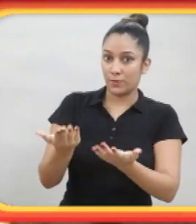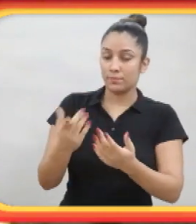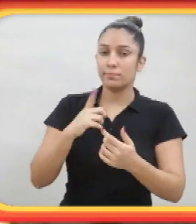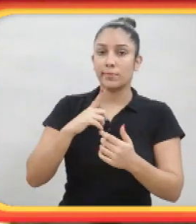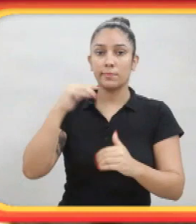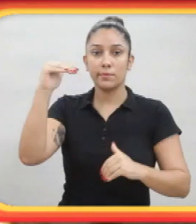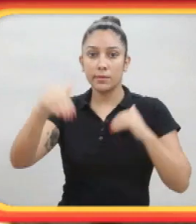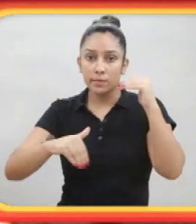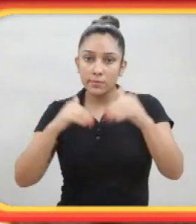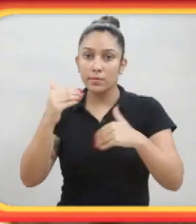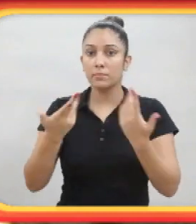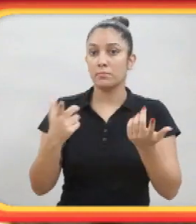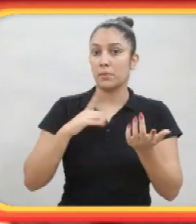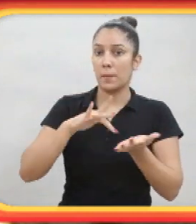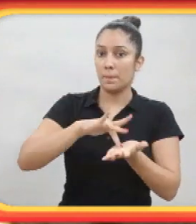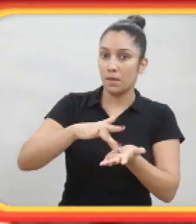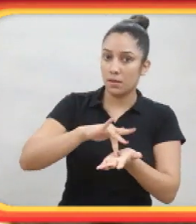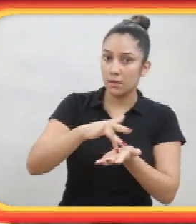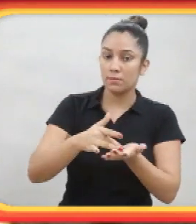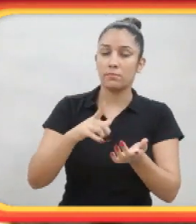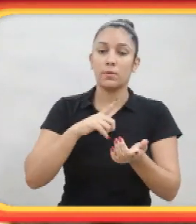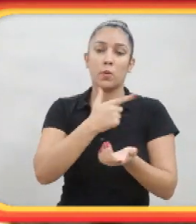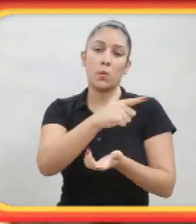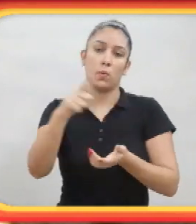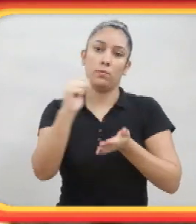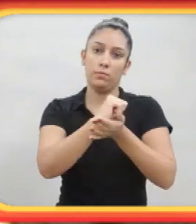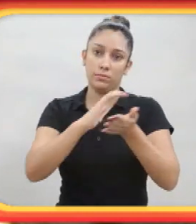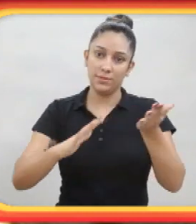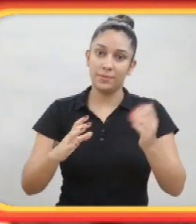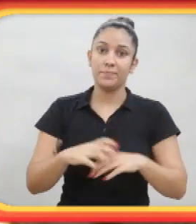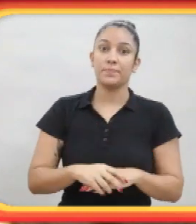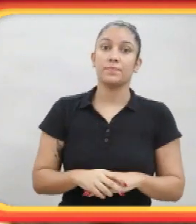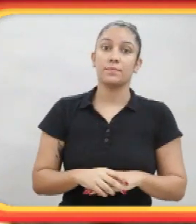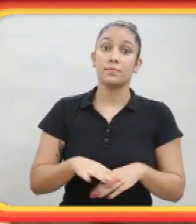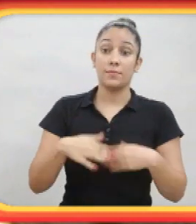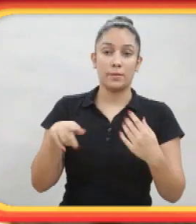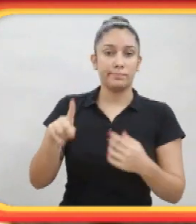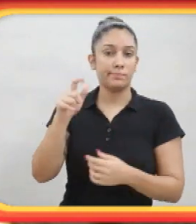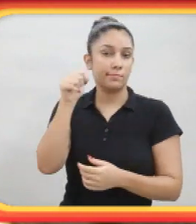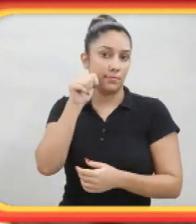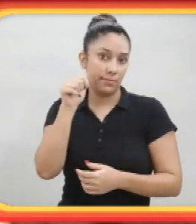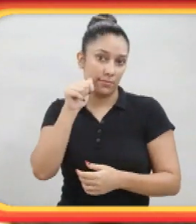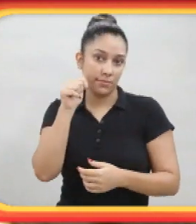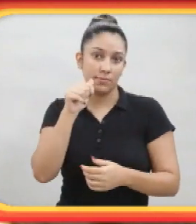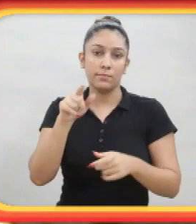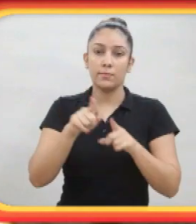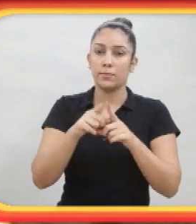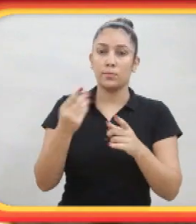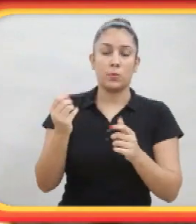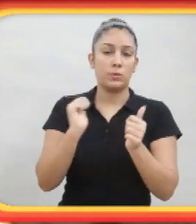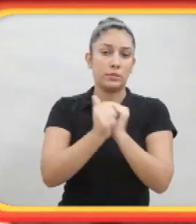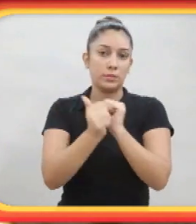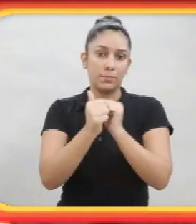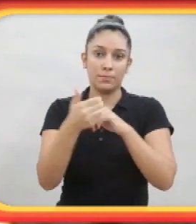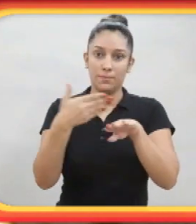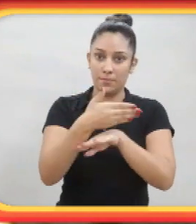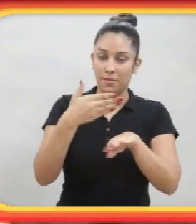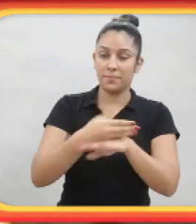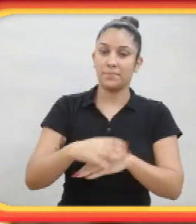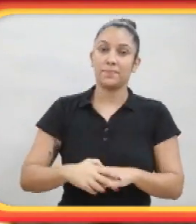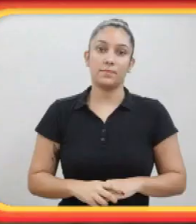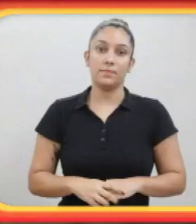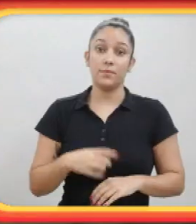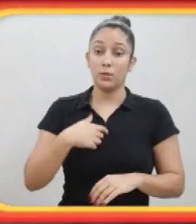como natação, como balé, entre outras atividades. Então, ela é uma garota, assim, muito pro